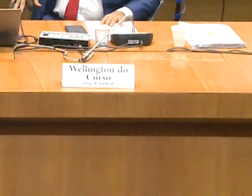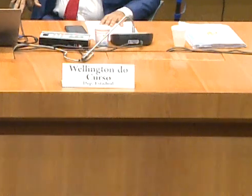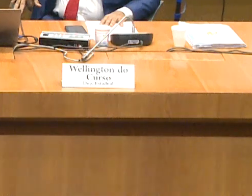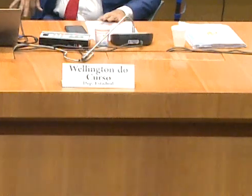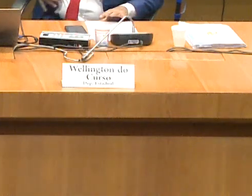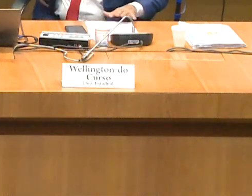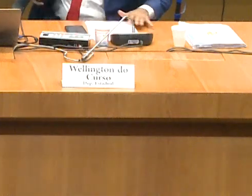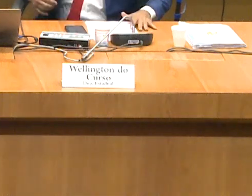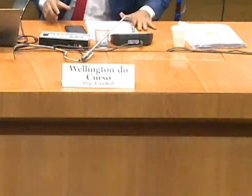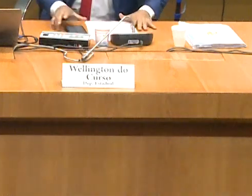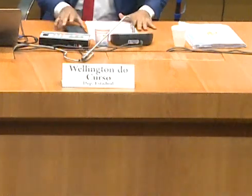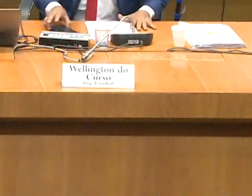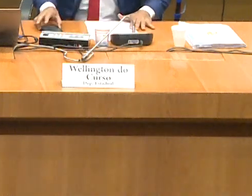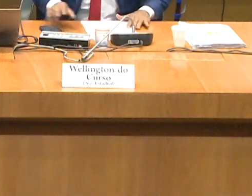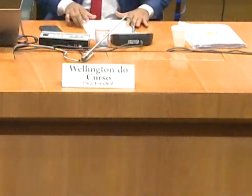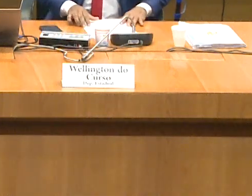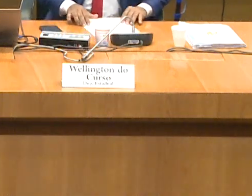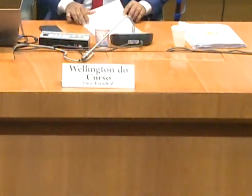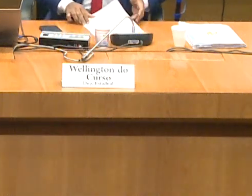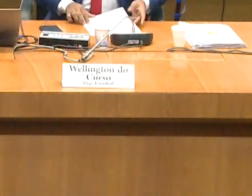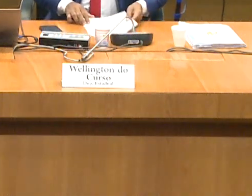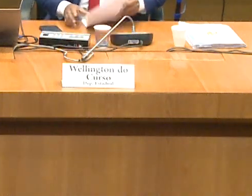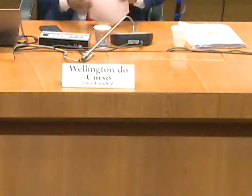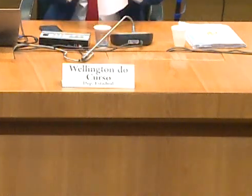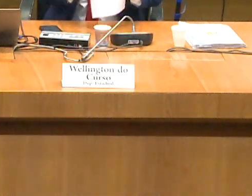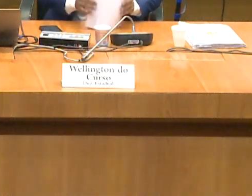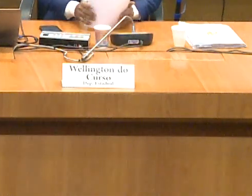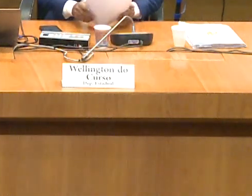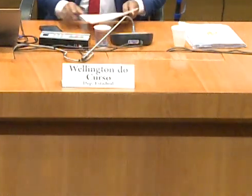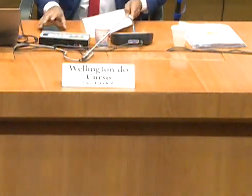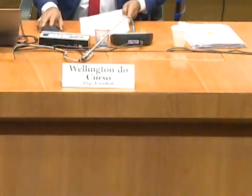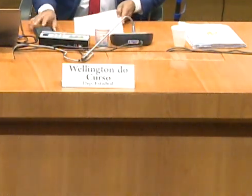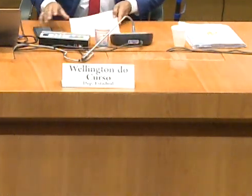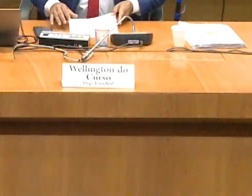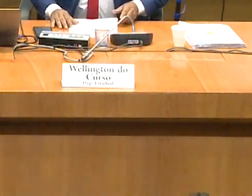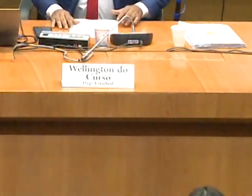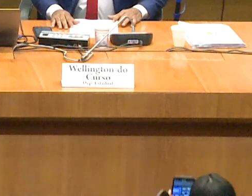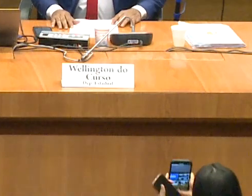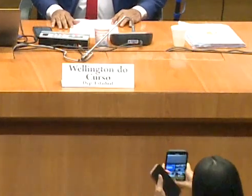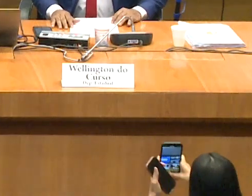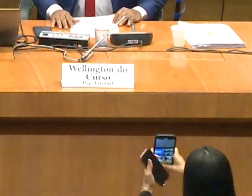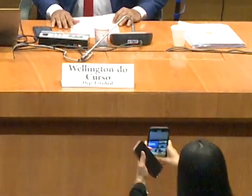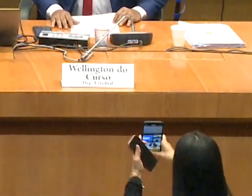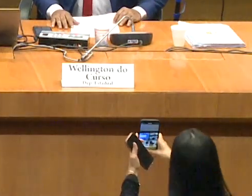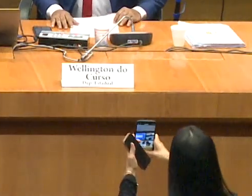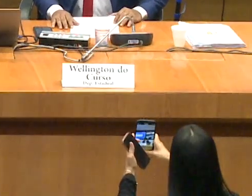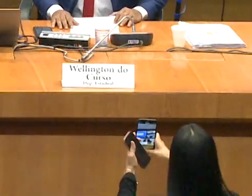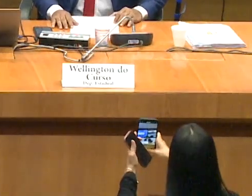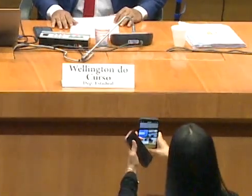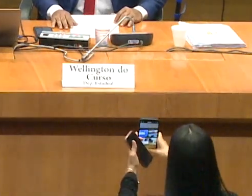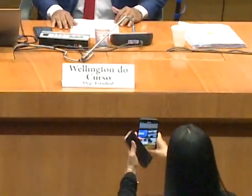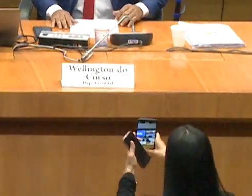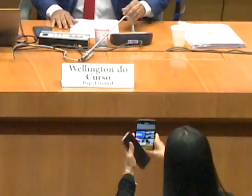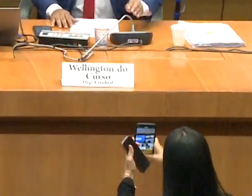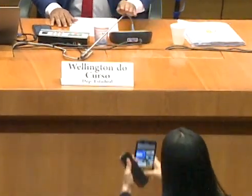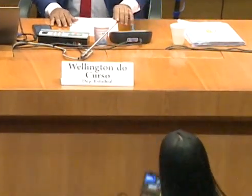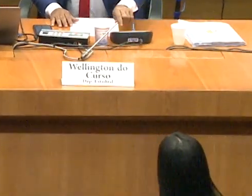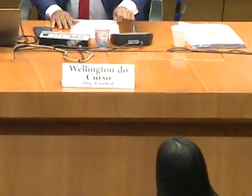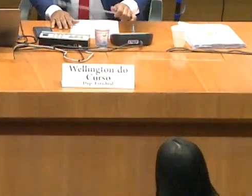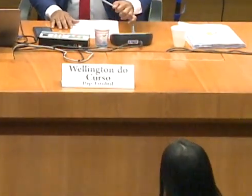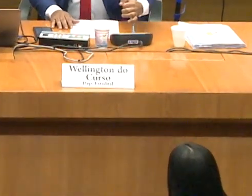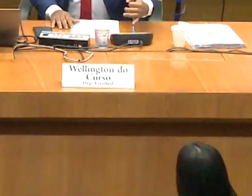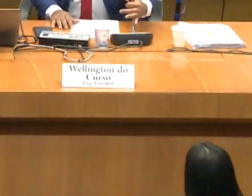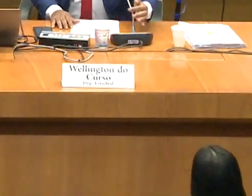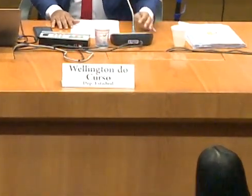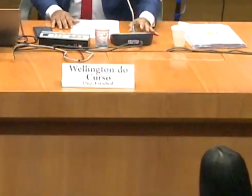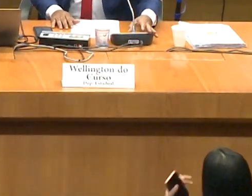Em nome do povo, invocando a proteção de Deus e a luz do Divino Espírito Santo, iniciamos os nossos trabalhos. Convido o senhor segundo secretário